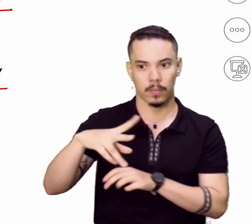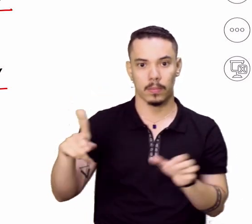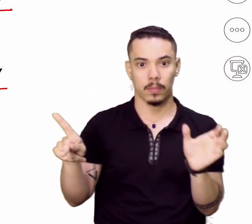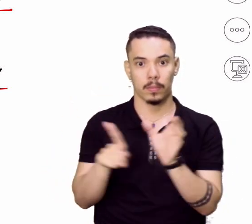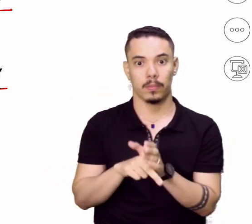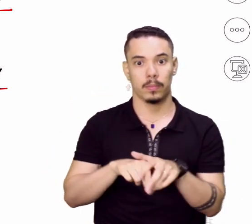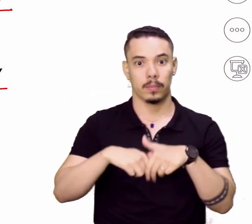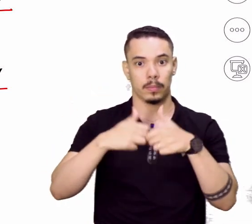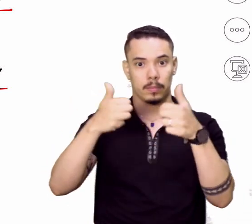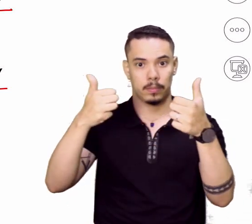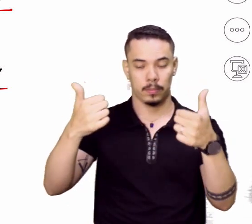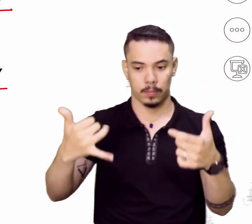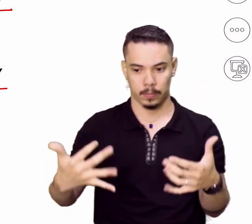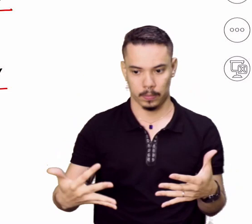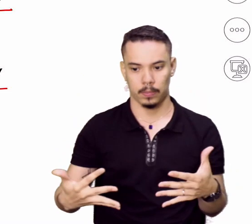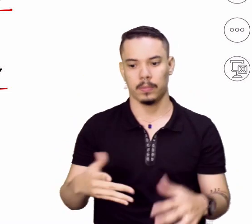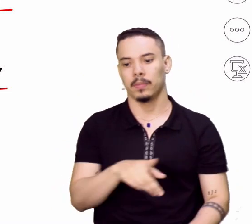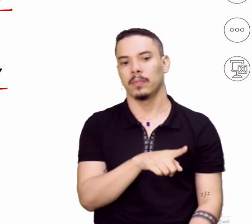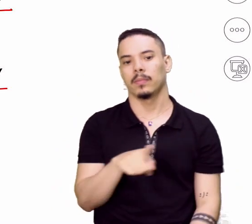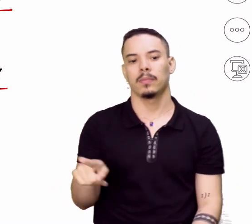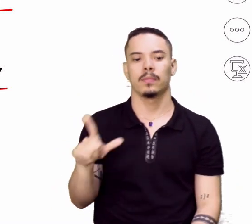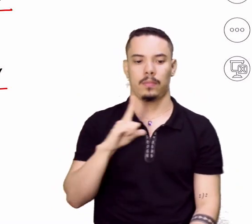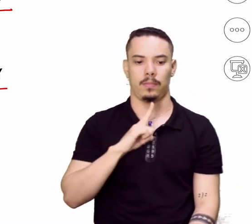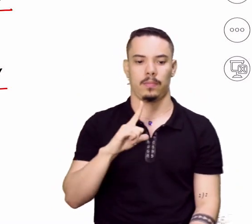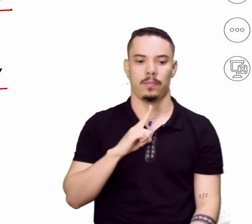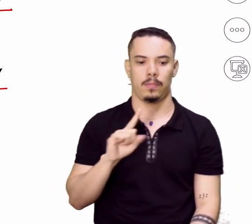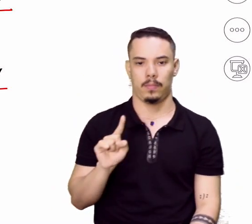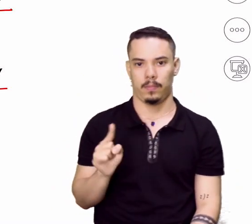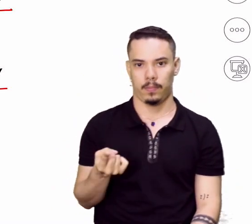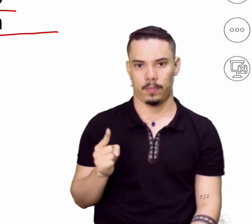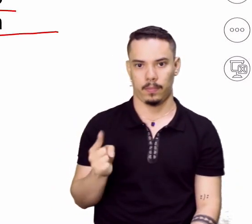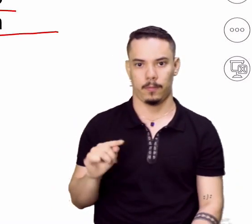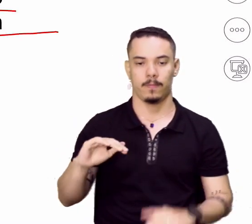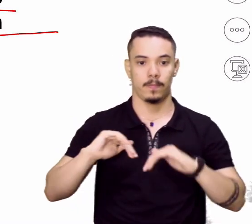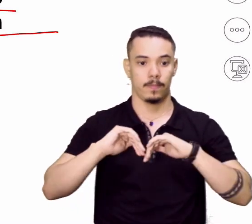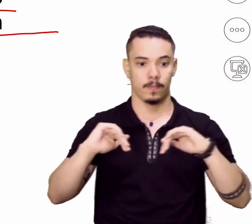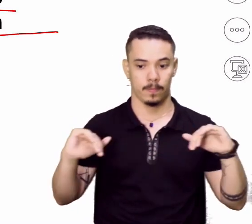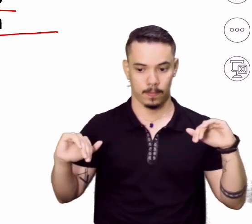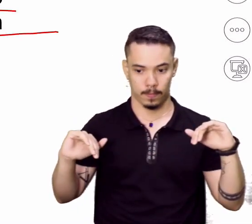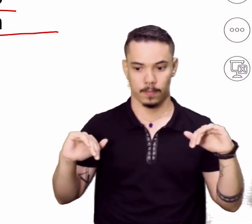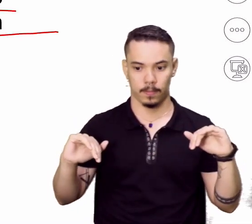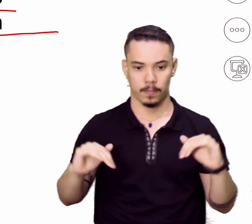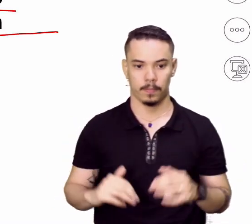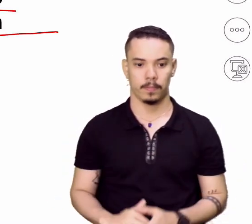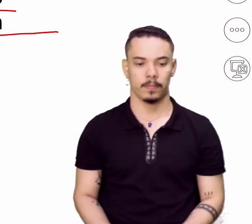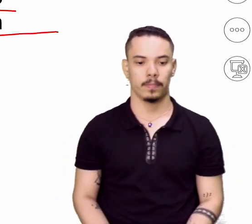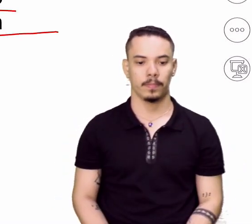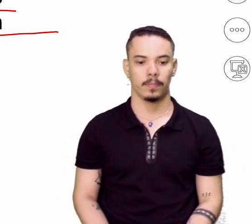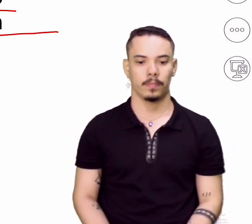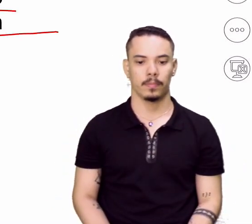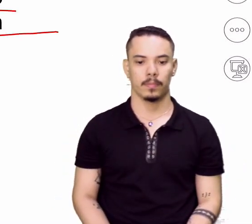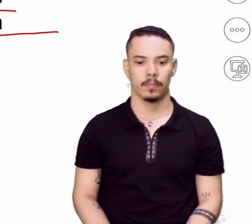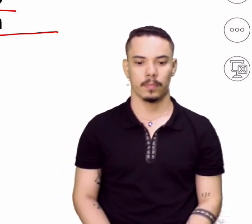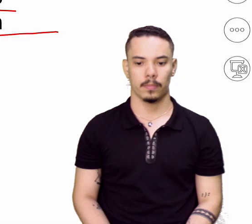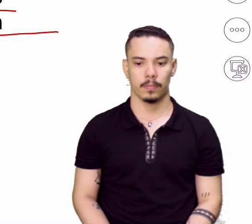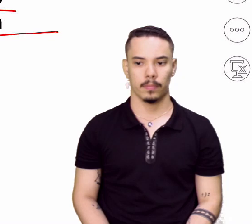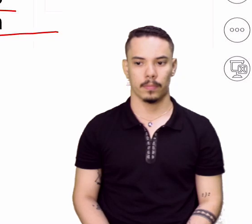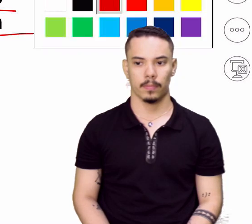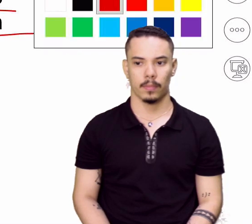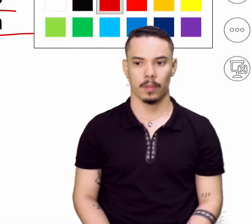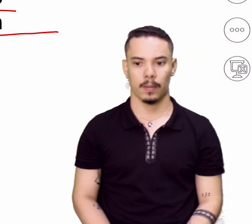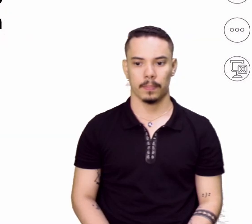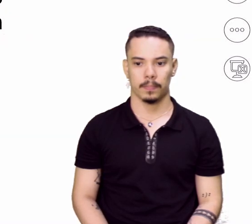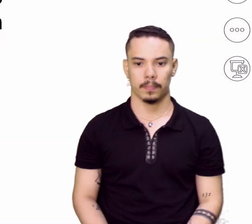orações explicativas, você tem aí essa vírgula para separar. Aqui nas